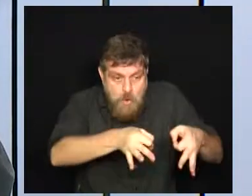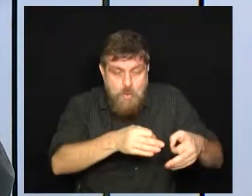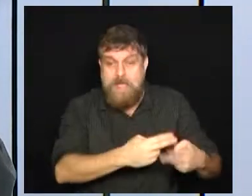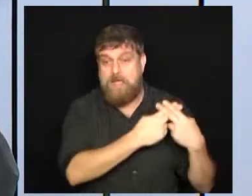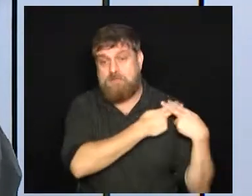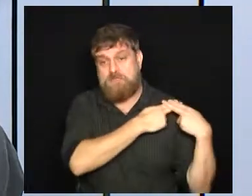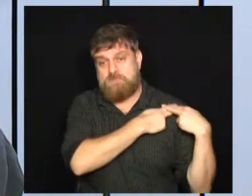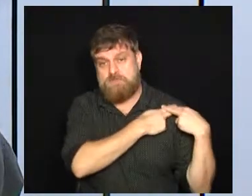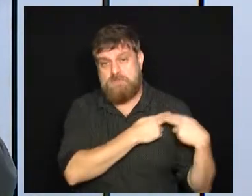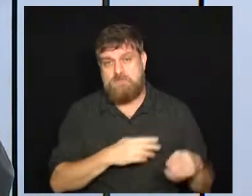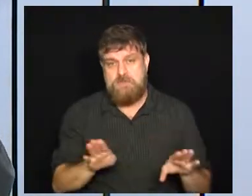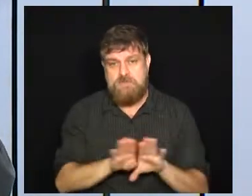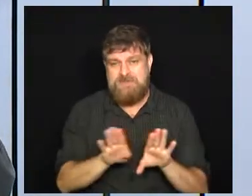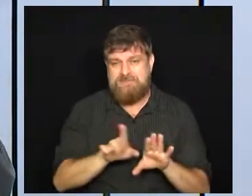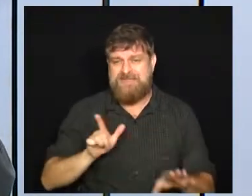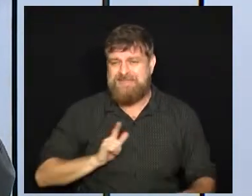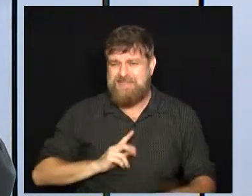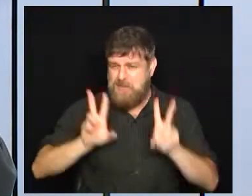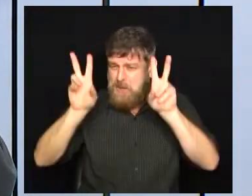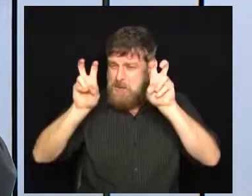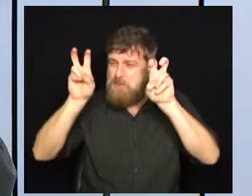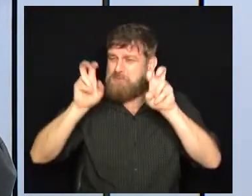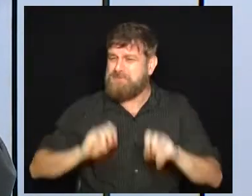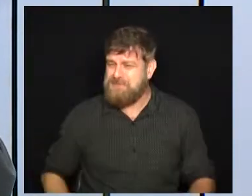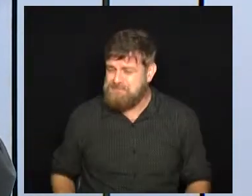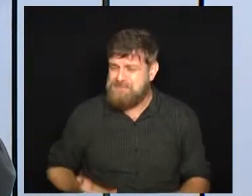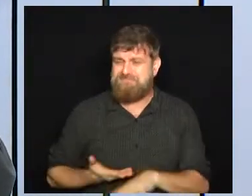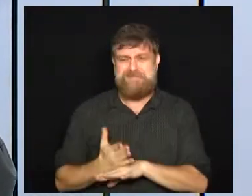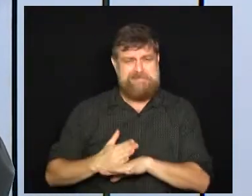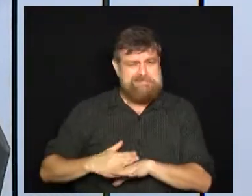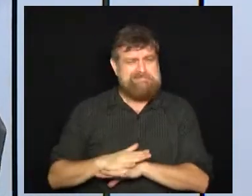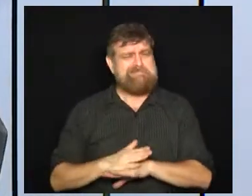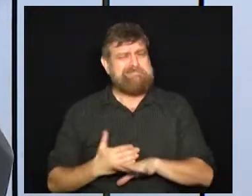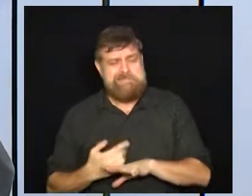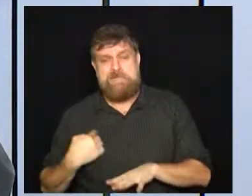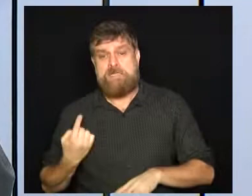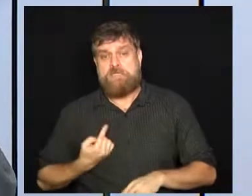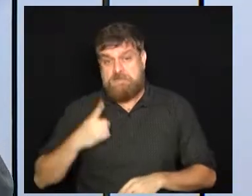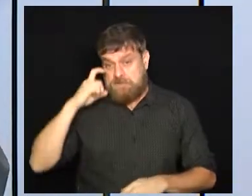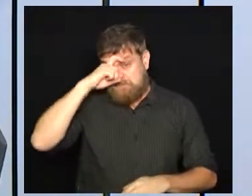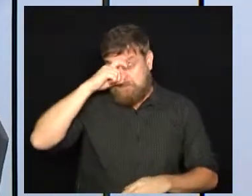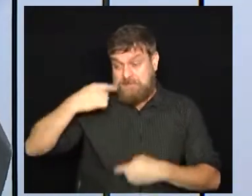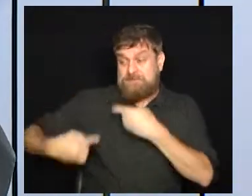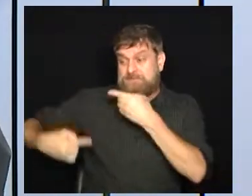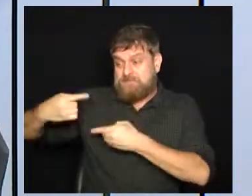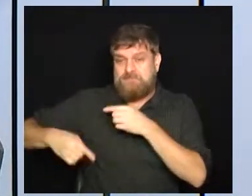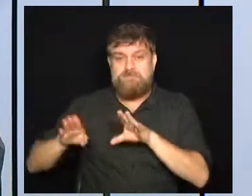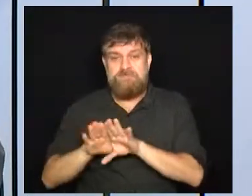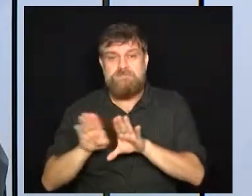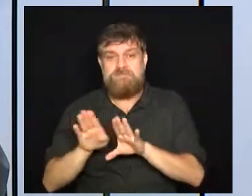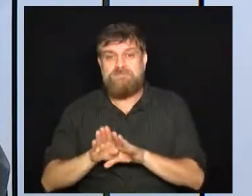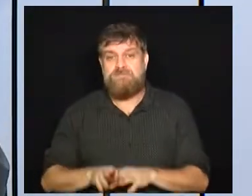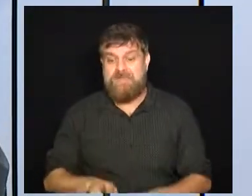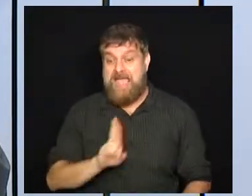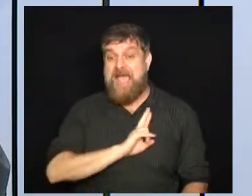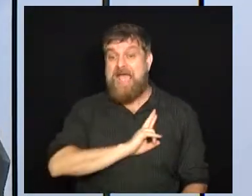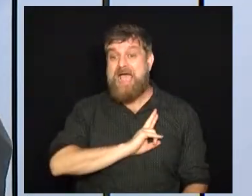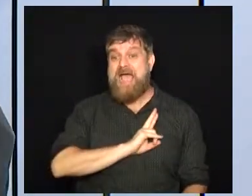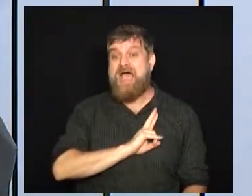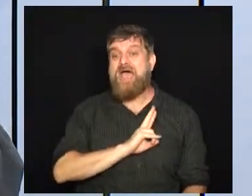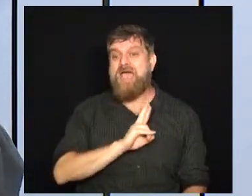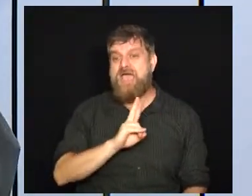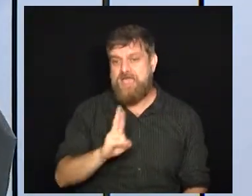um assunto espinhoso que a gente acaba tendo dificuldade de debater, mas a questão da religiosidade.